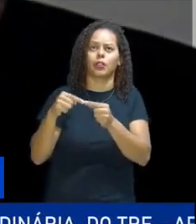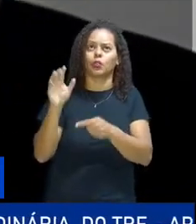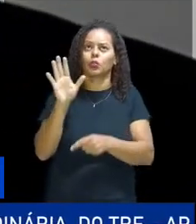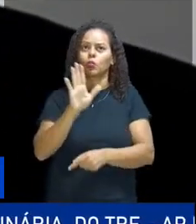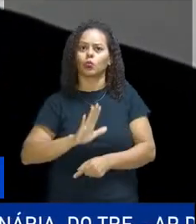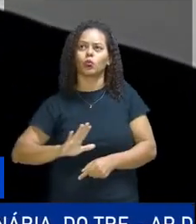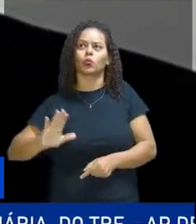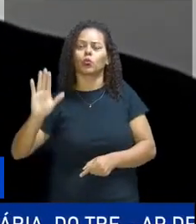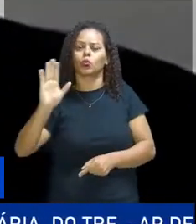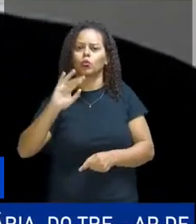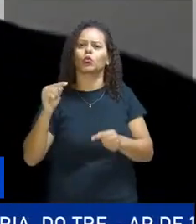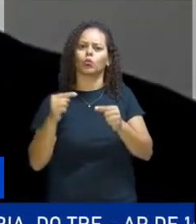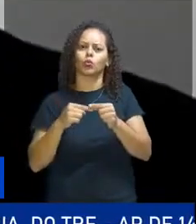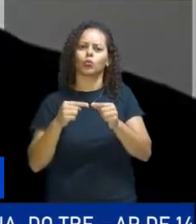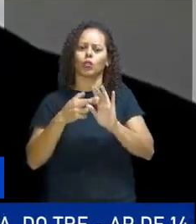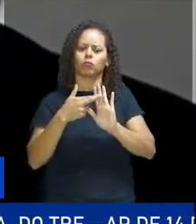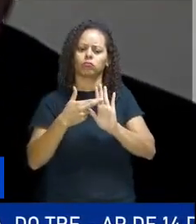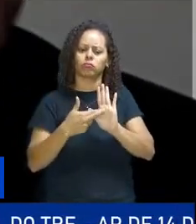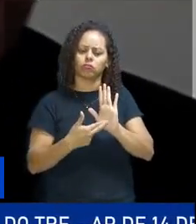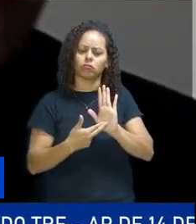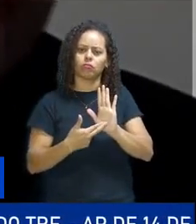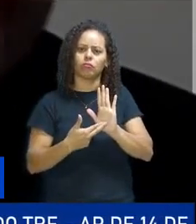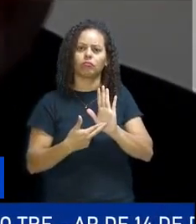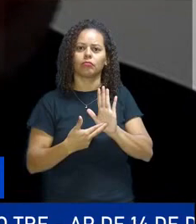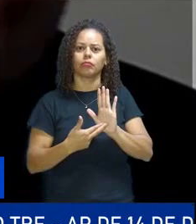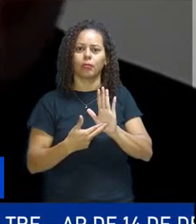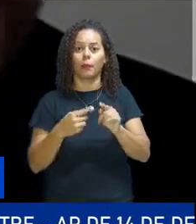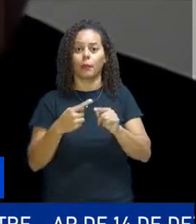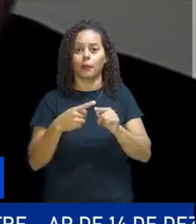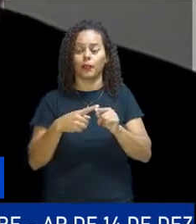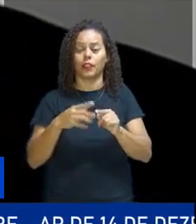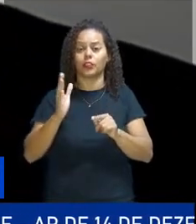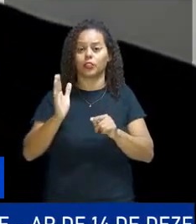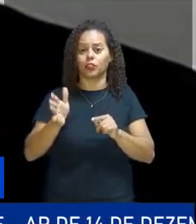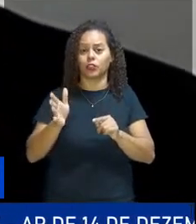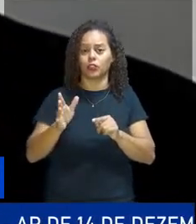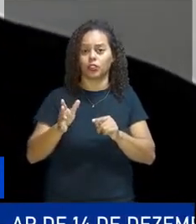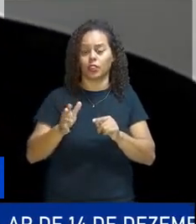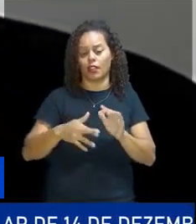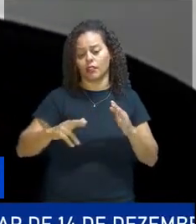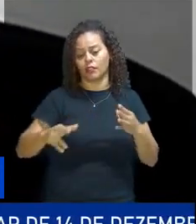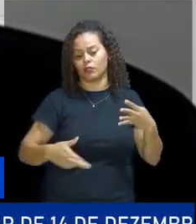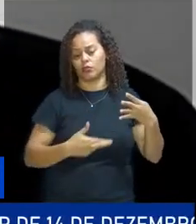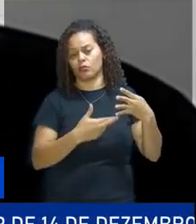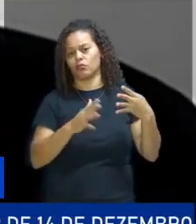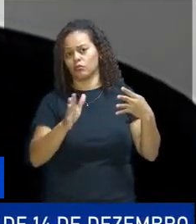as exigências legais, entendeu? Dispostas pela resolução, tá?